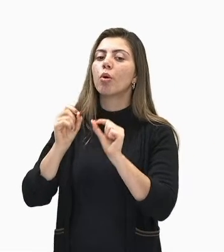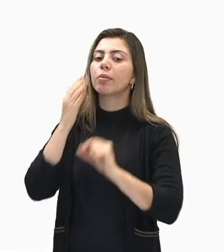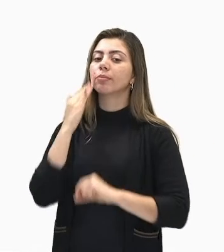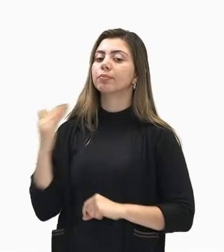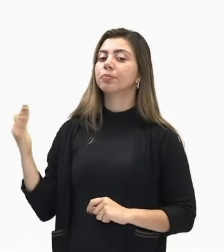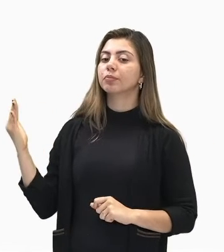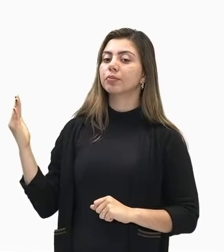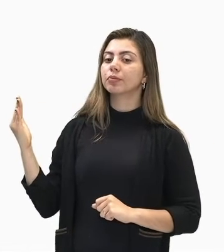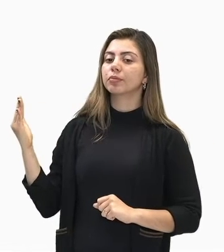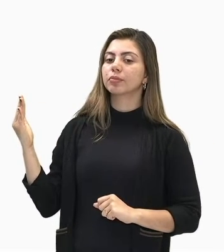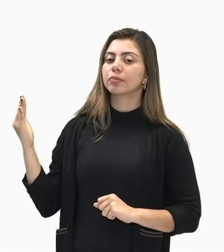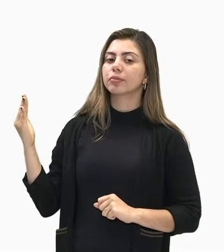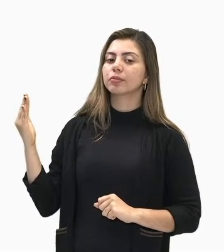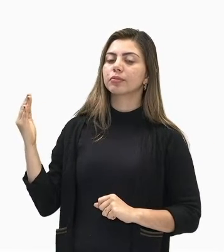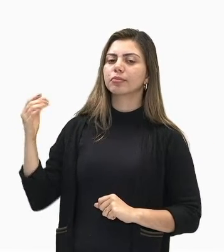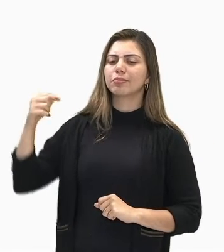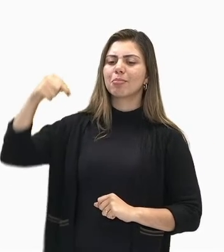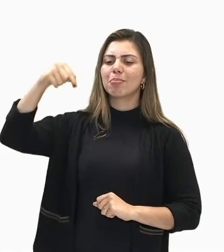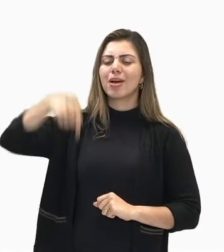ó.